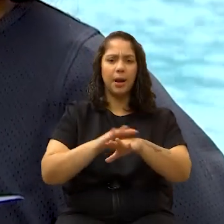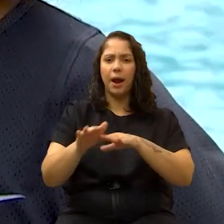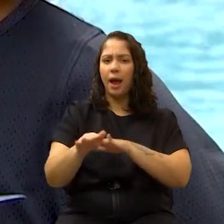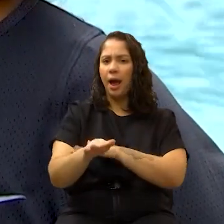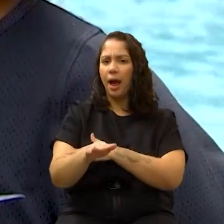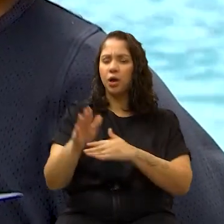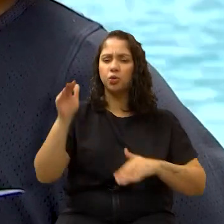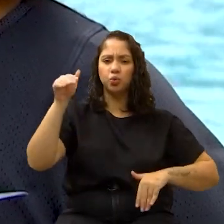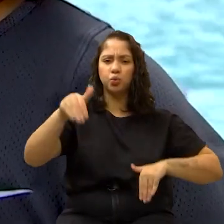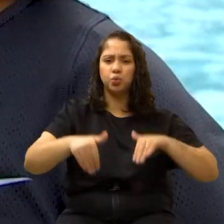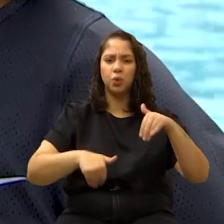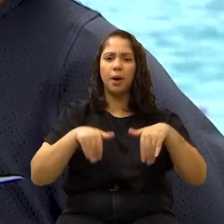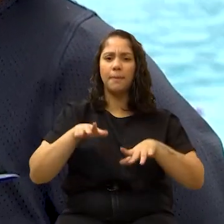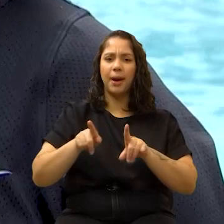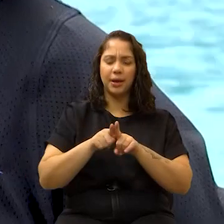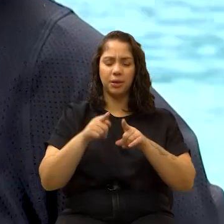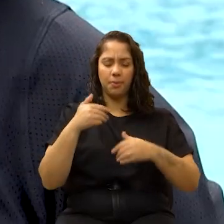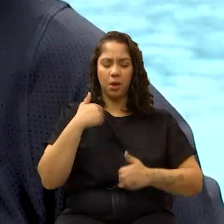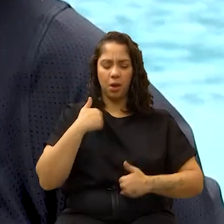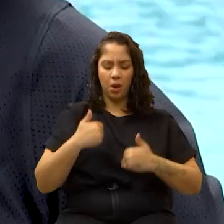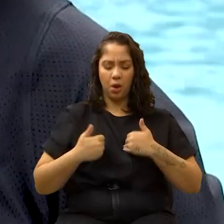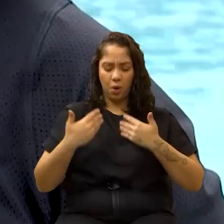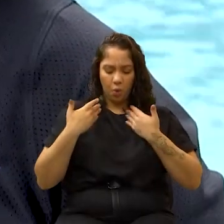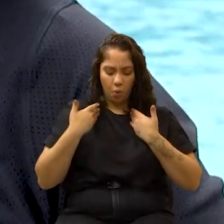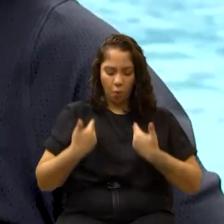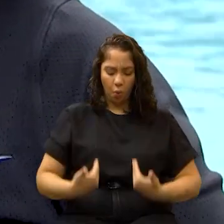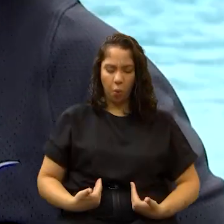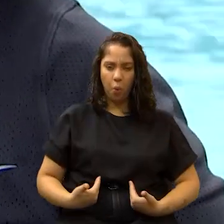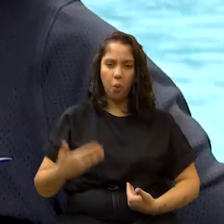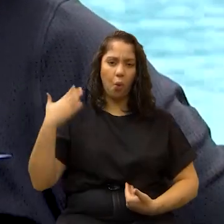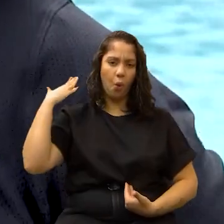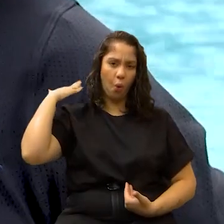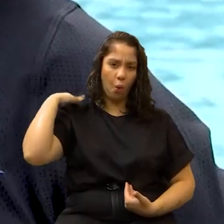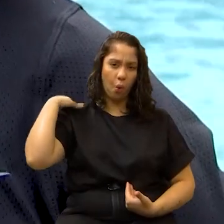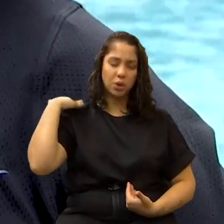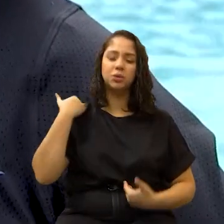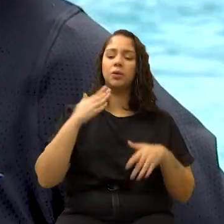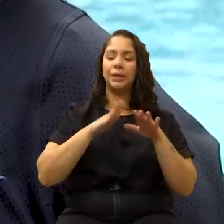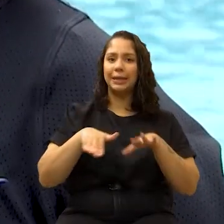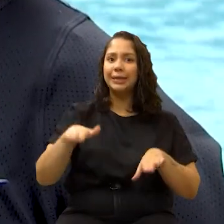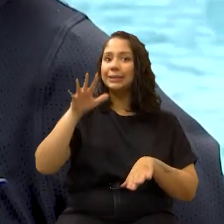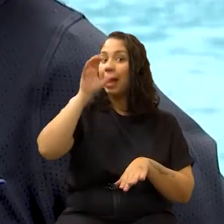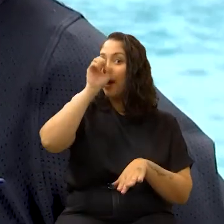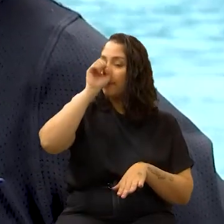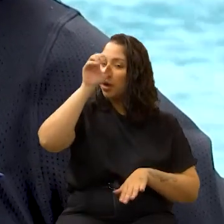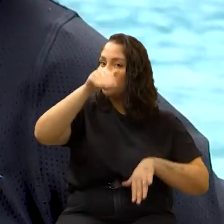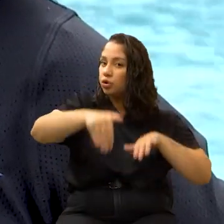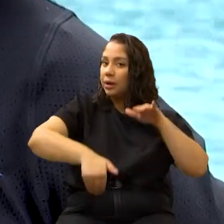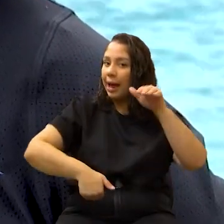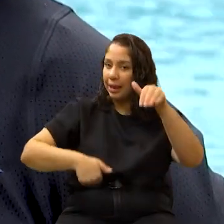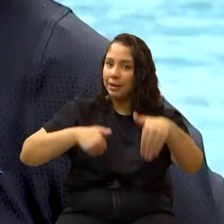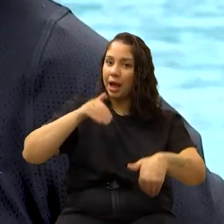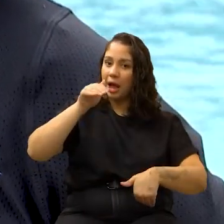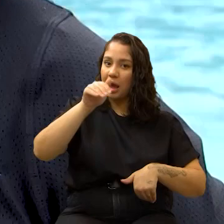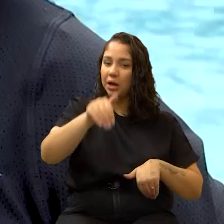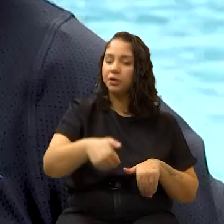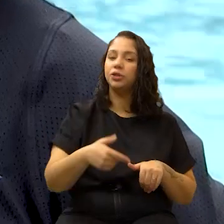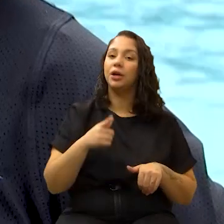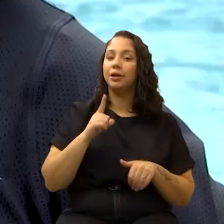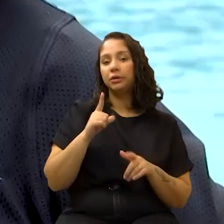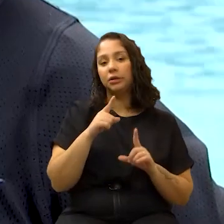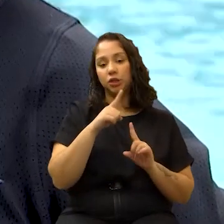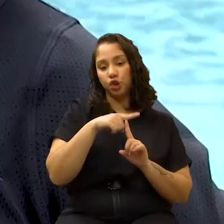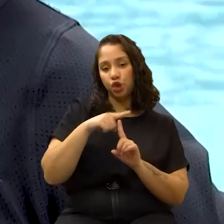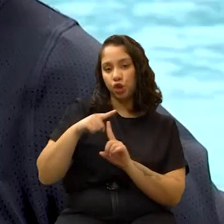né, braços, mas principalmente toda a área do core, que é abdômen, costas. Então a criança que aprende a nadar,